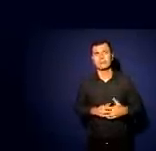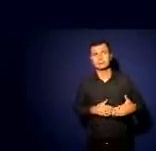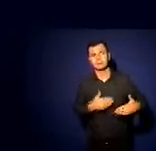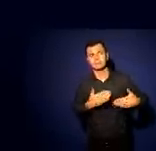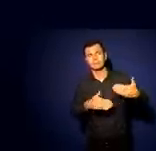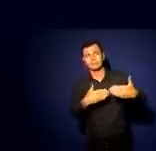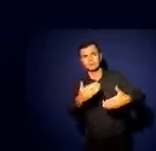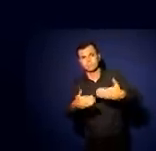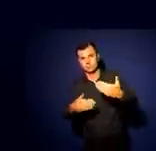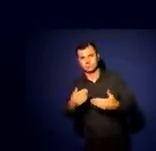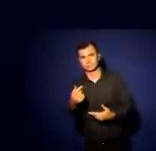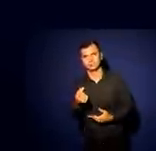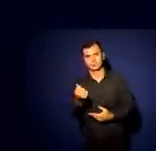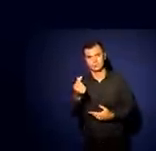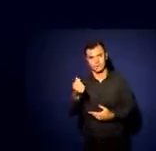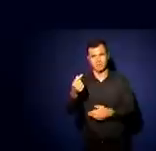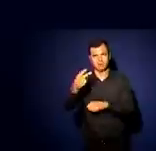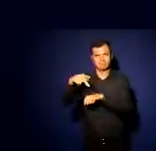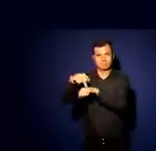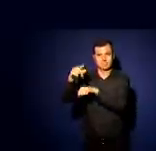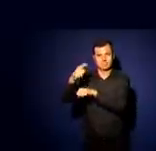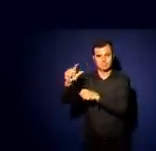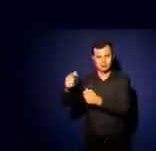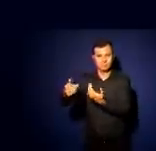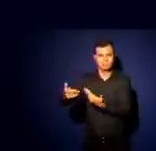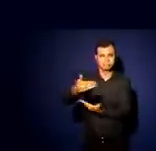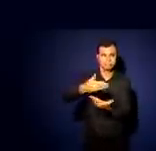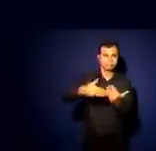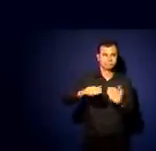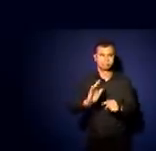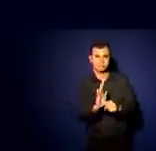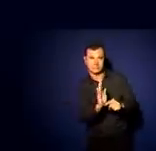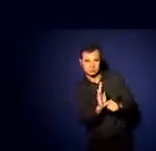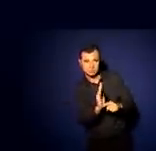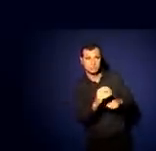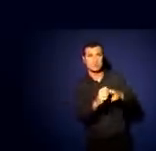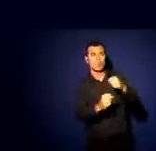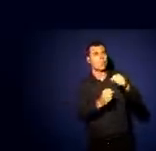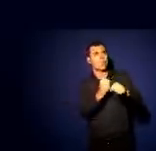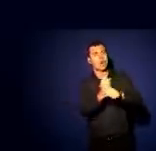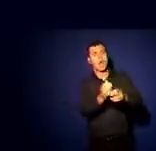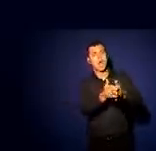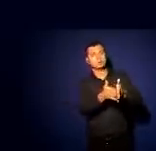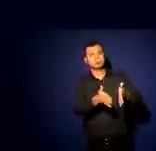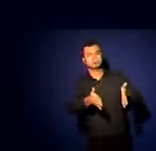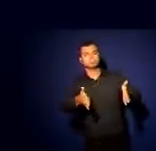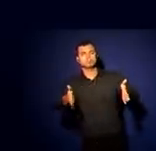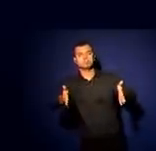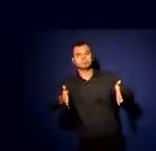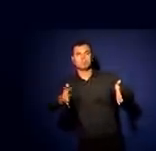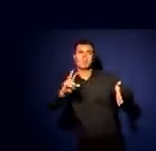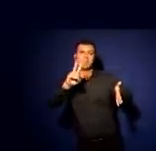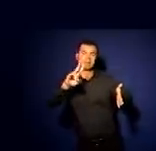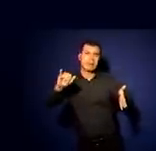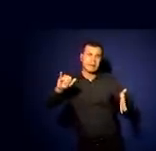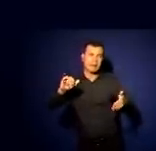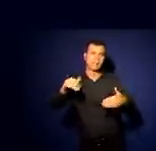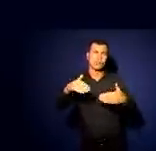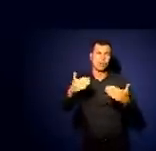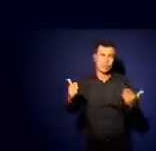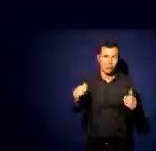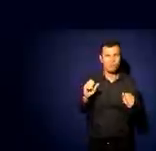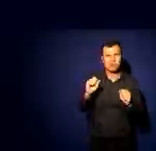para ficar a gente vai ter um fluxo de estrangeiro constante para Brasil ao longo do ano ou vocês vem alguma alguma possível